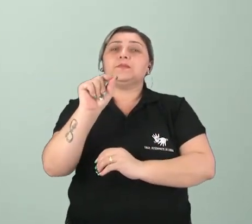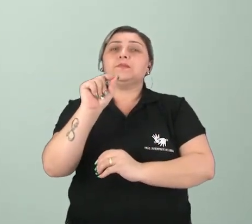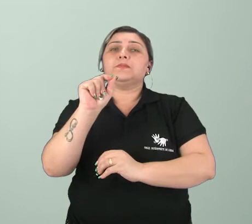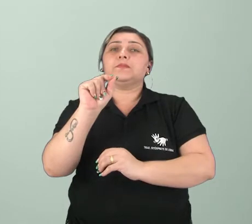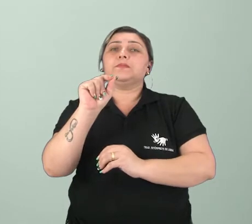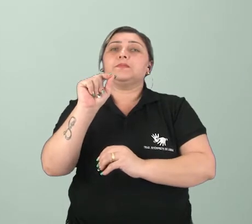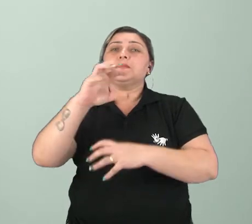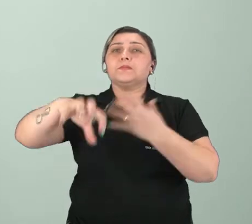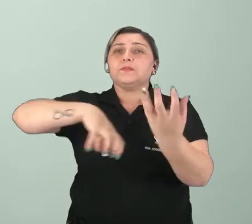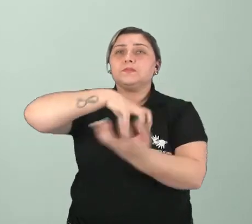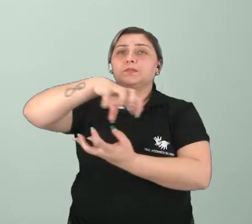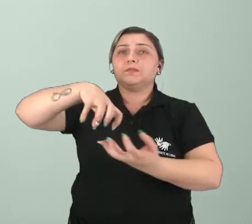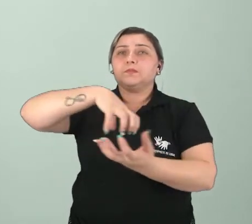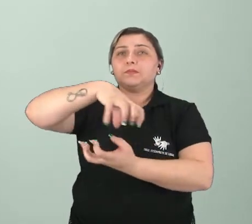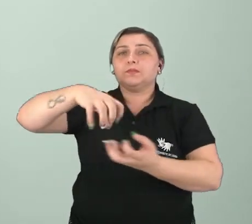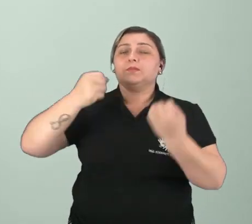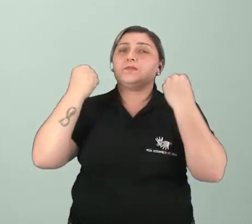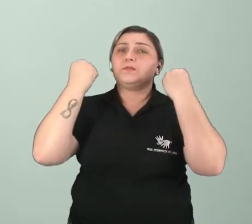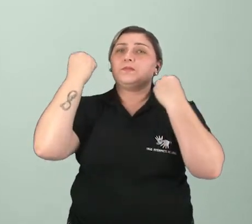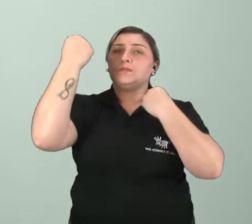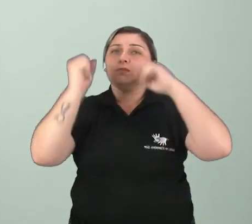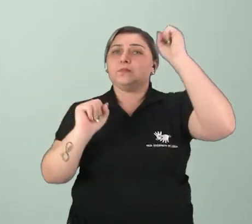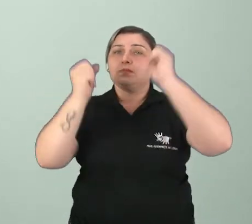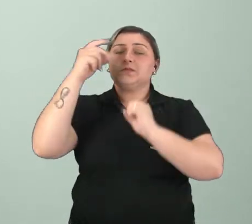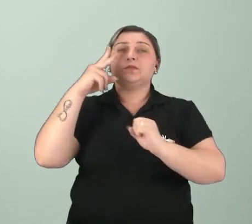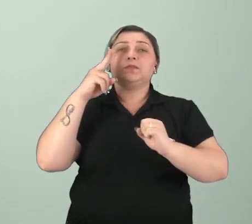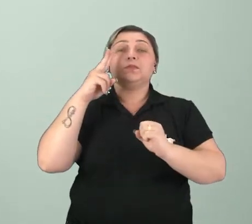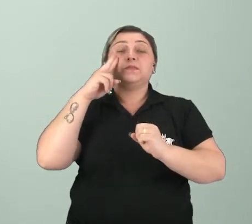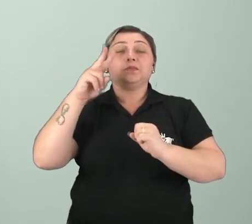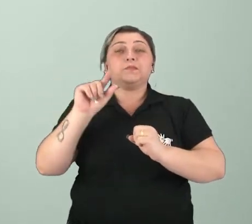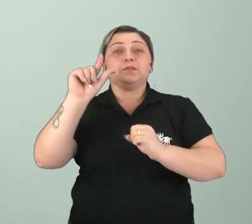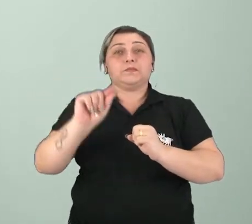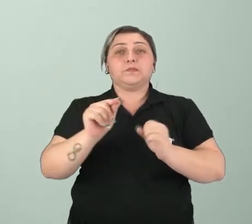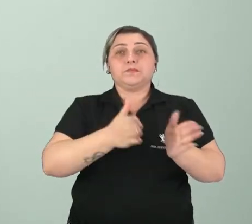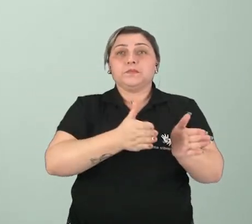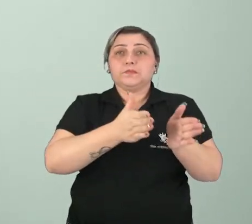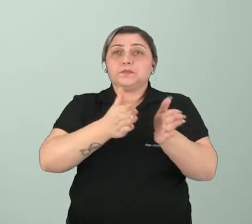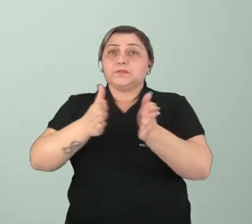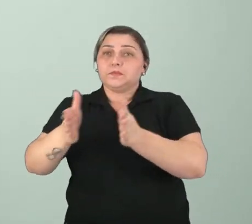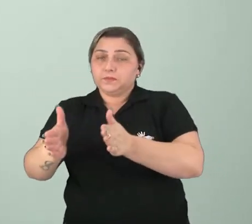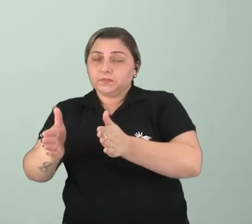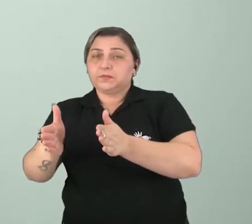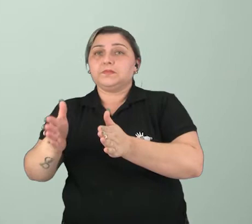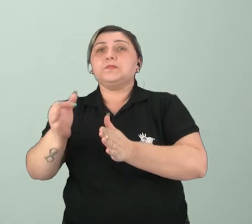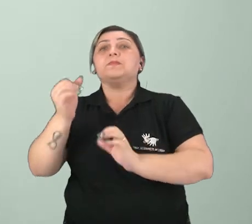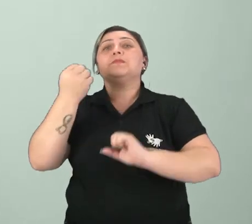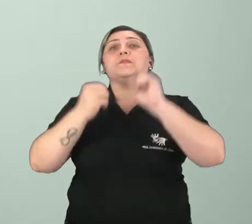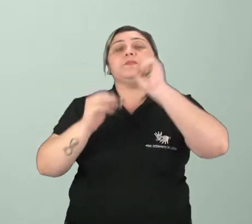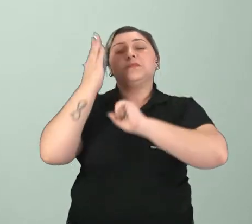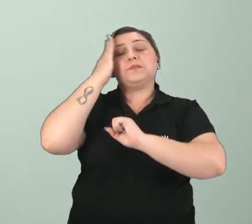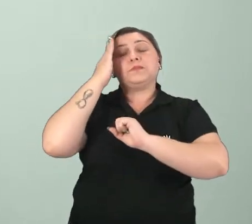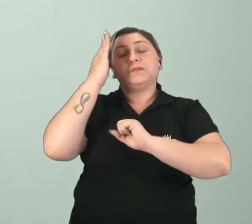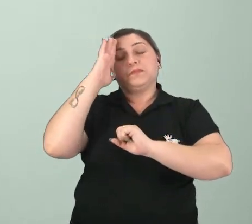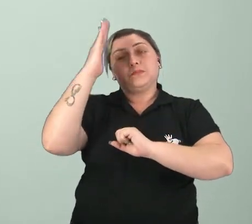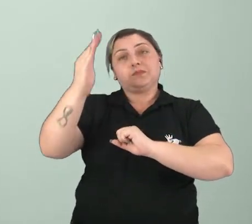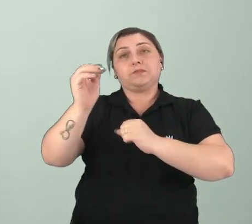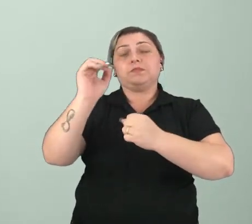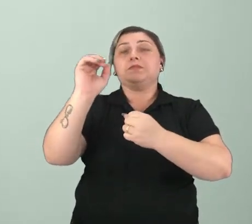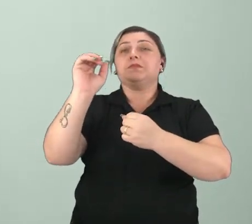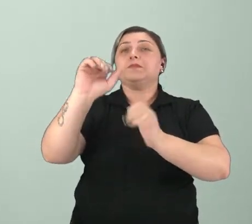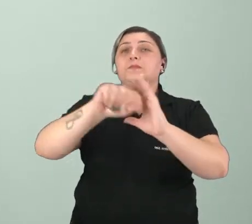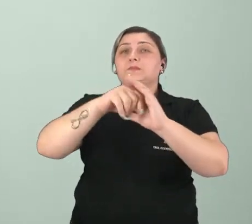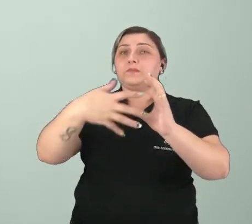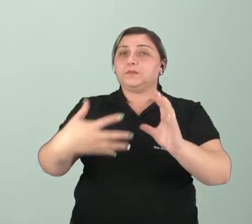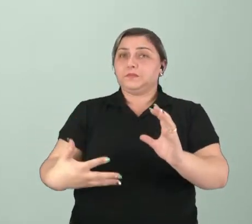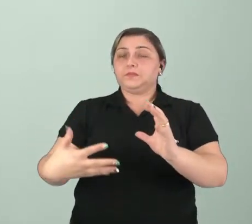Revolução Industrial, vai ver um pouquinho das 3 fases dessa revolução e aí a gente vai entender as principais características e as